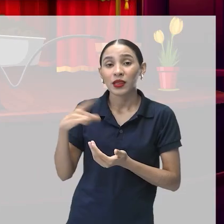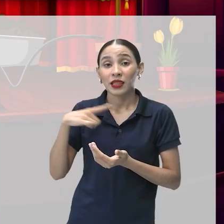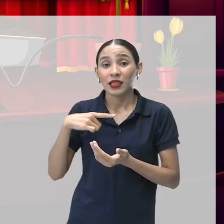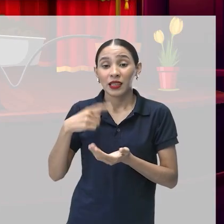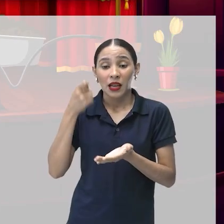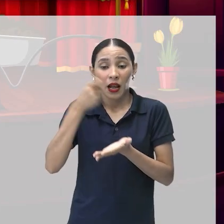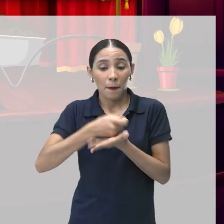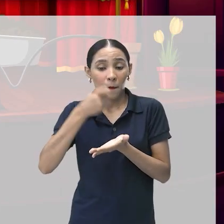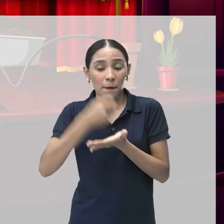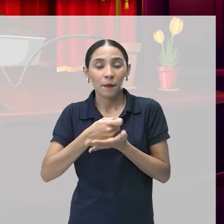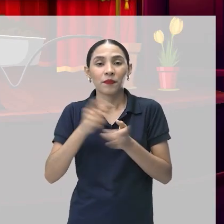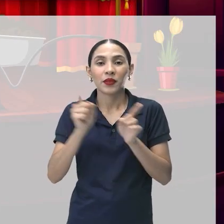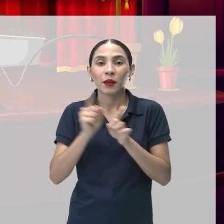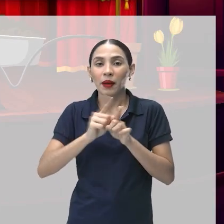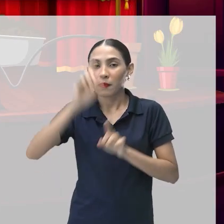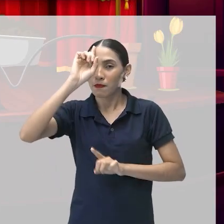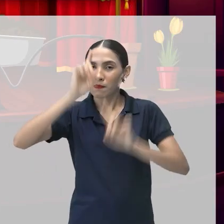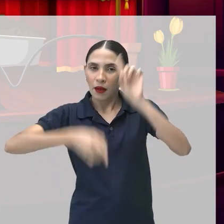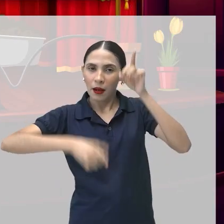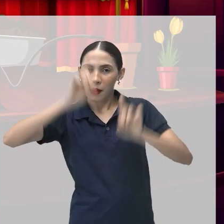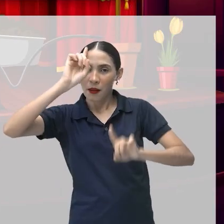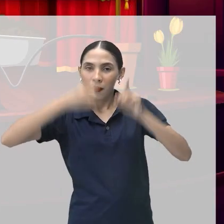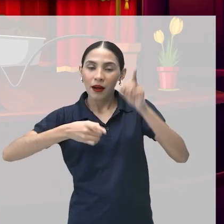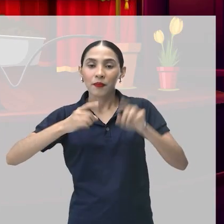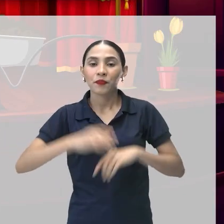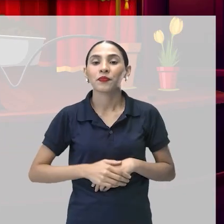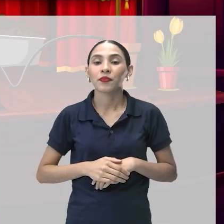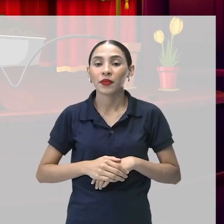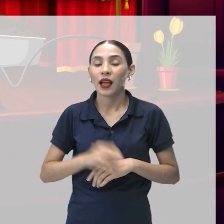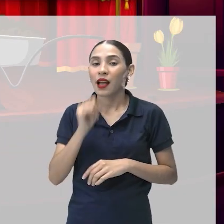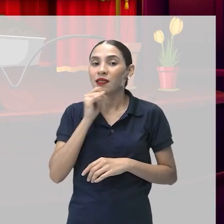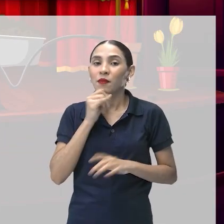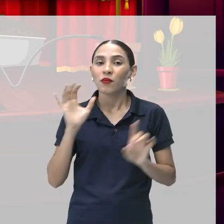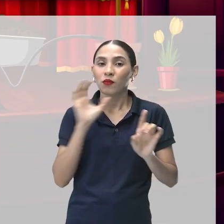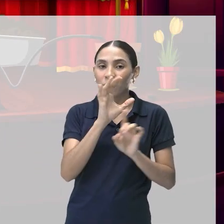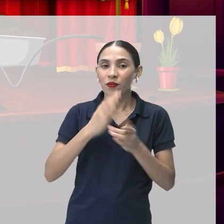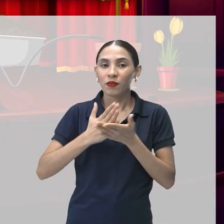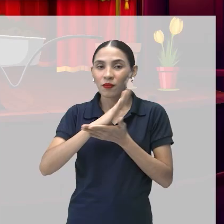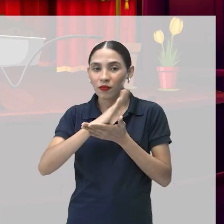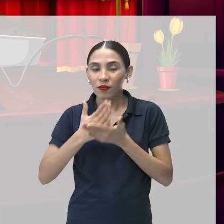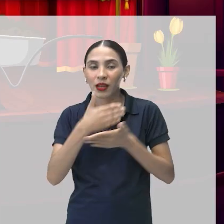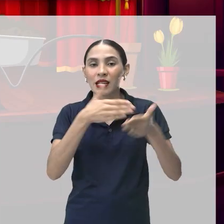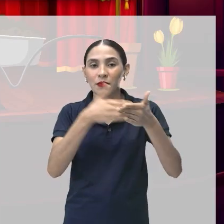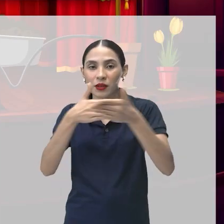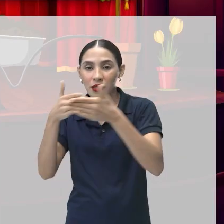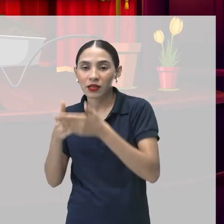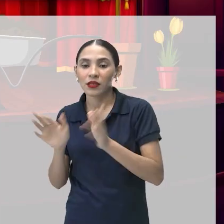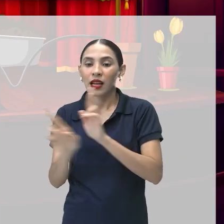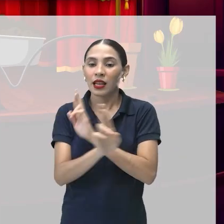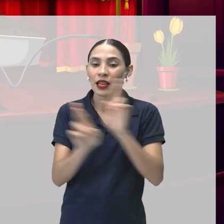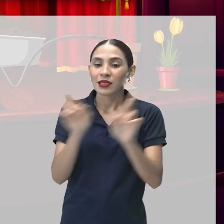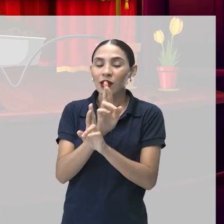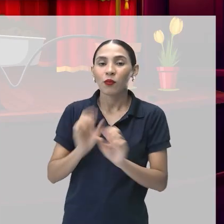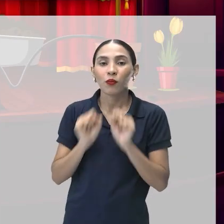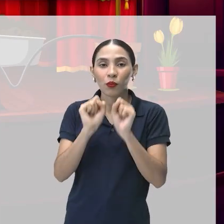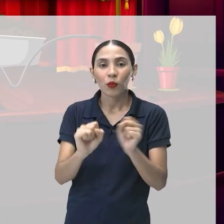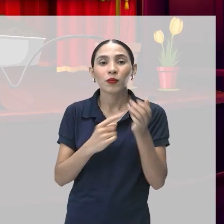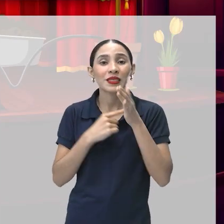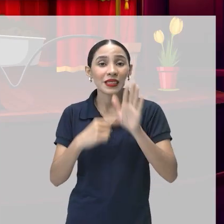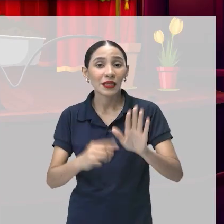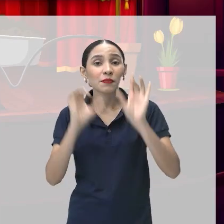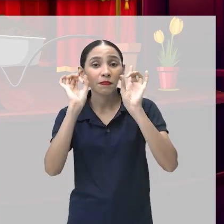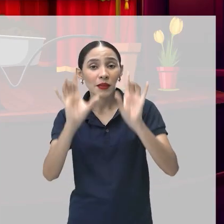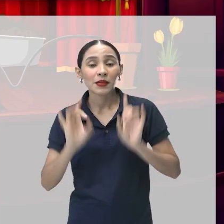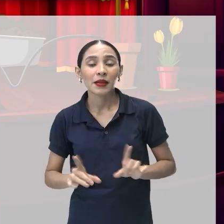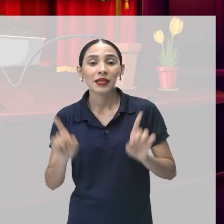e dominando o ambiente. Ele simboliza as pressões e limitações que as relações podem trazer,